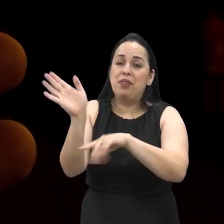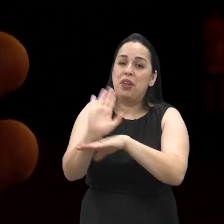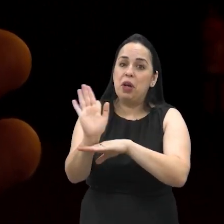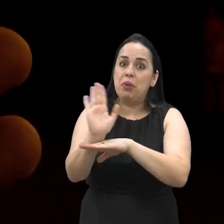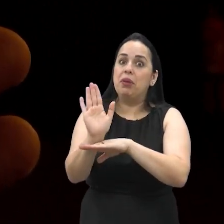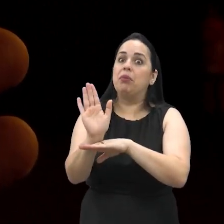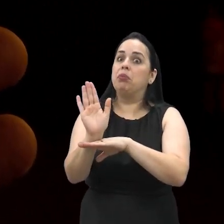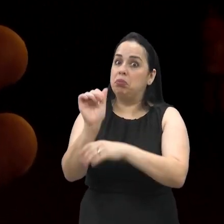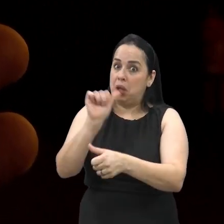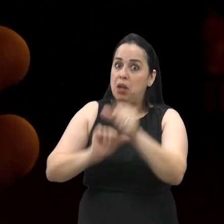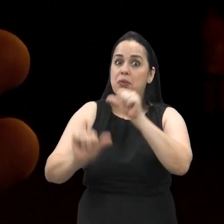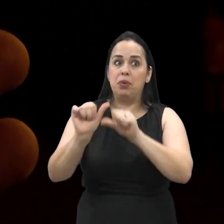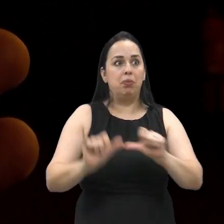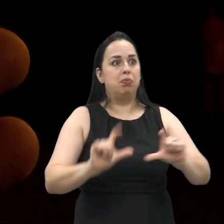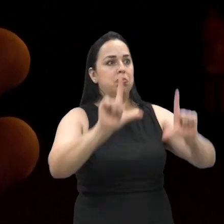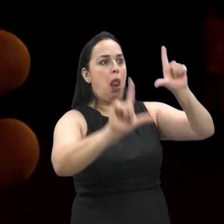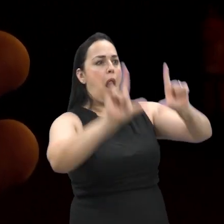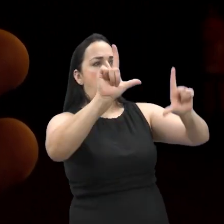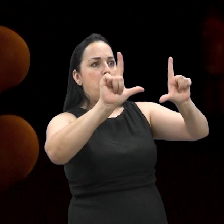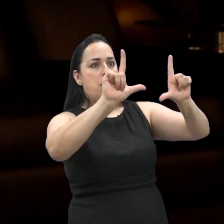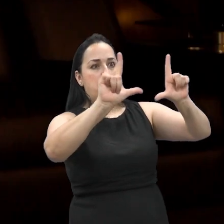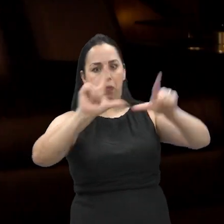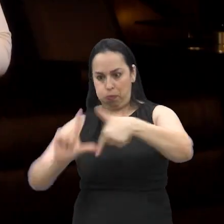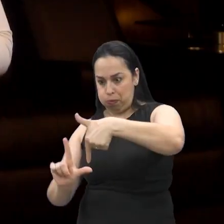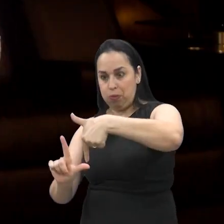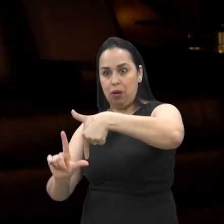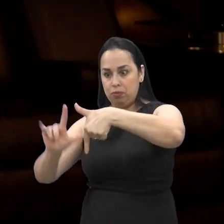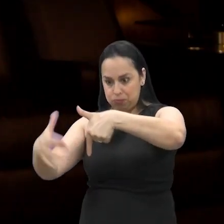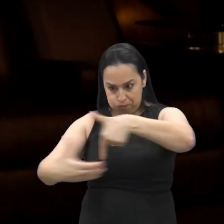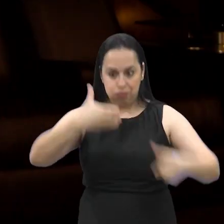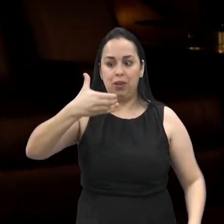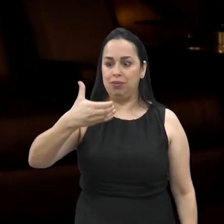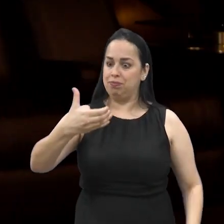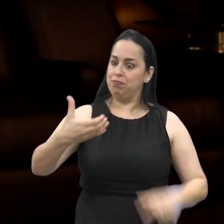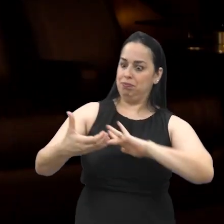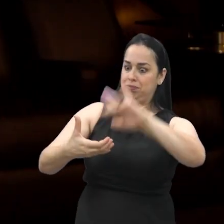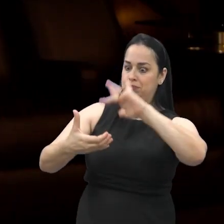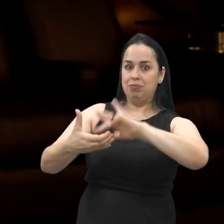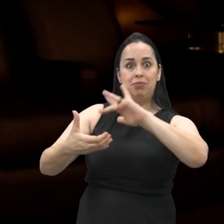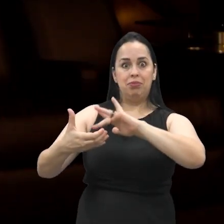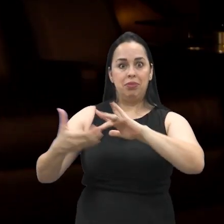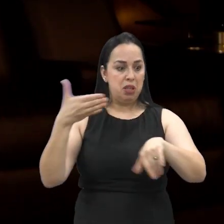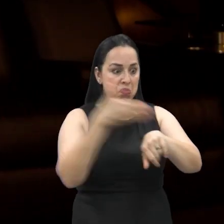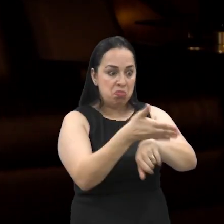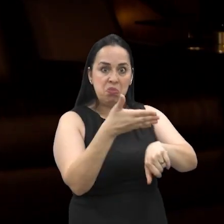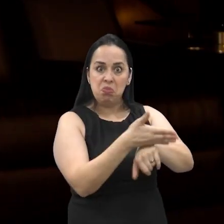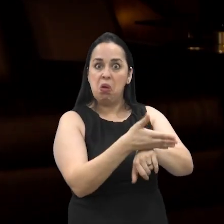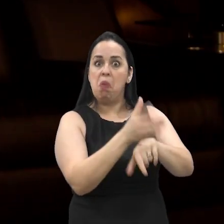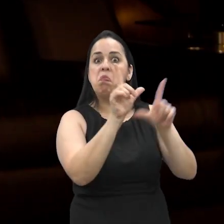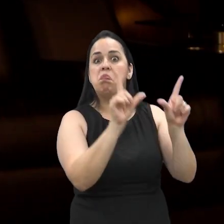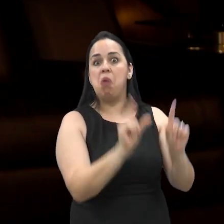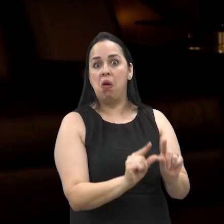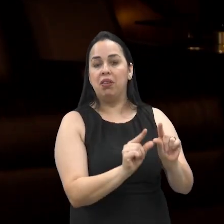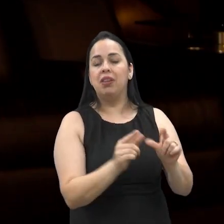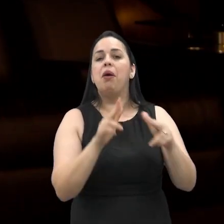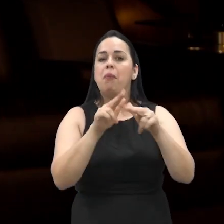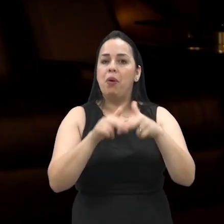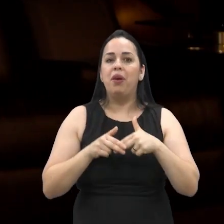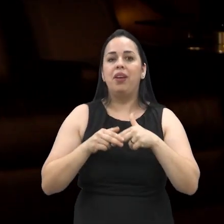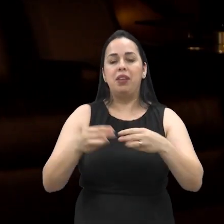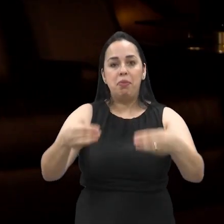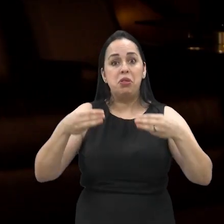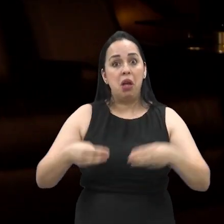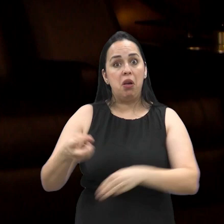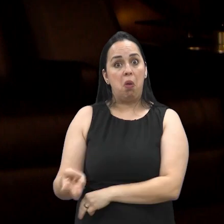telonas foram transferidas, inclusive, para a tela do celular. Essa tendência está levando menos pessoas ao cinema. É o que aponta um levantamento